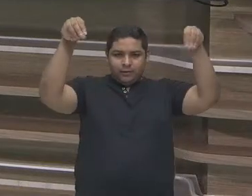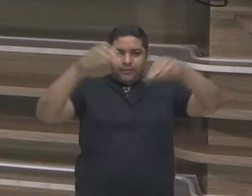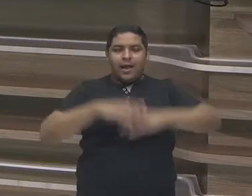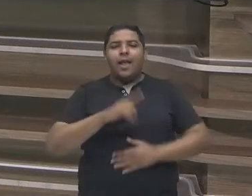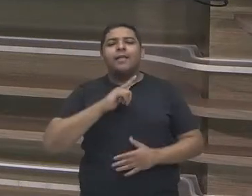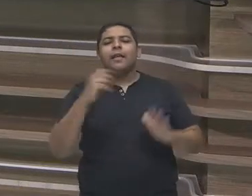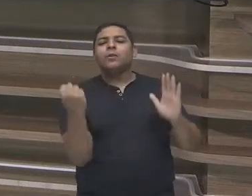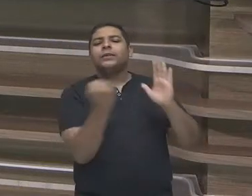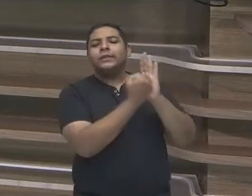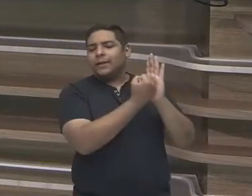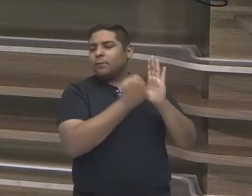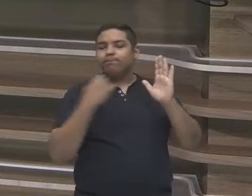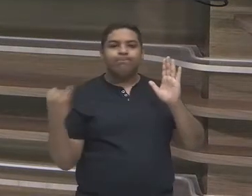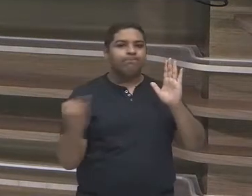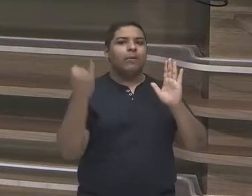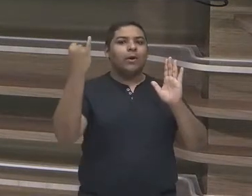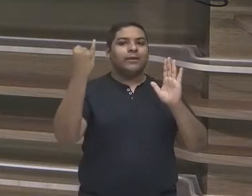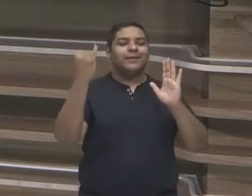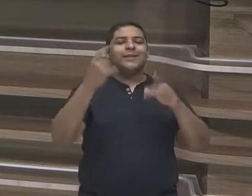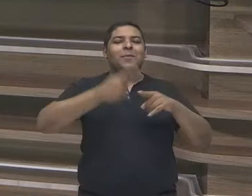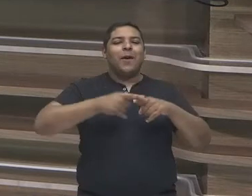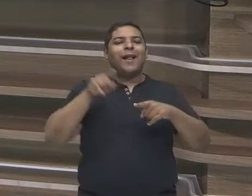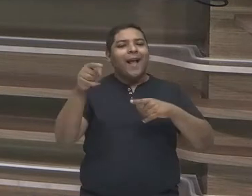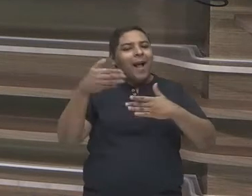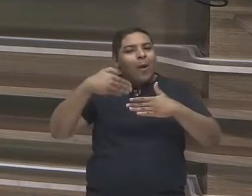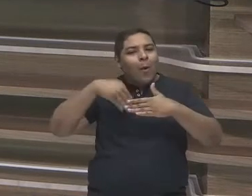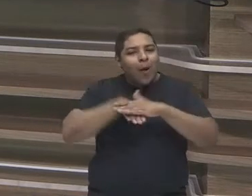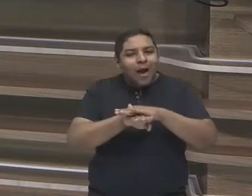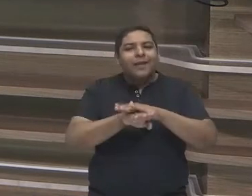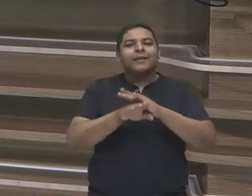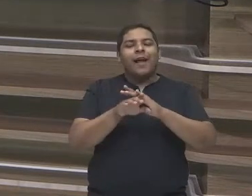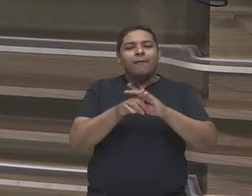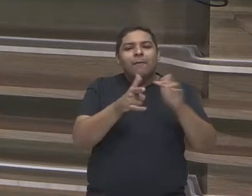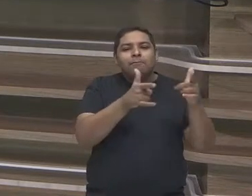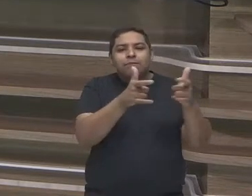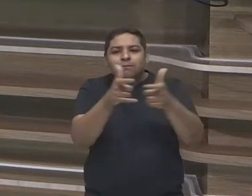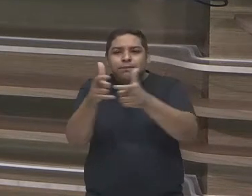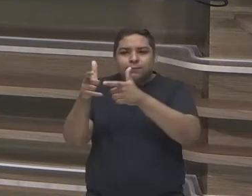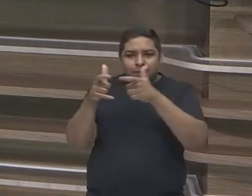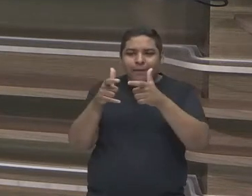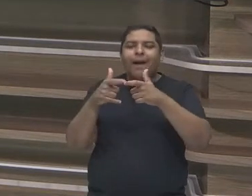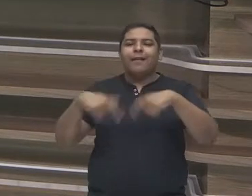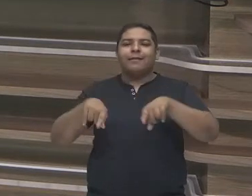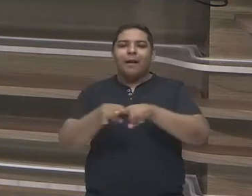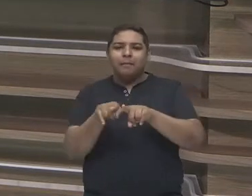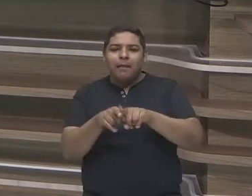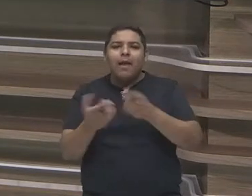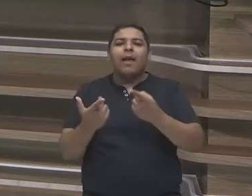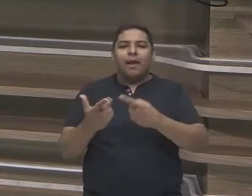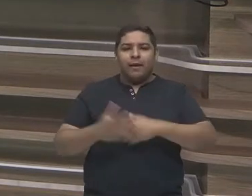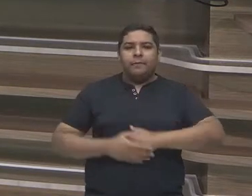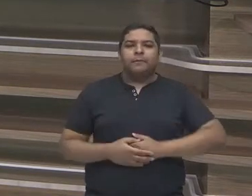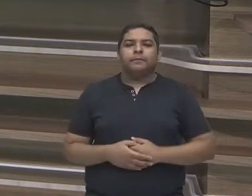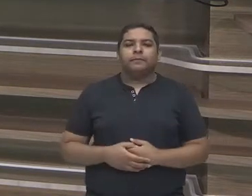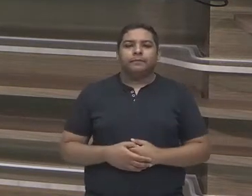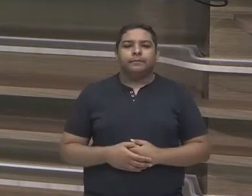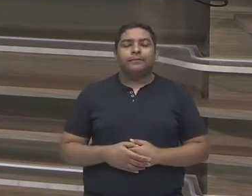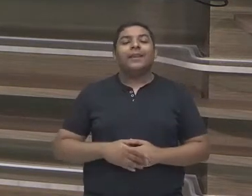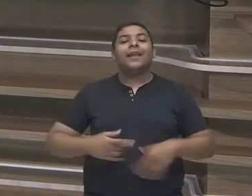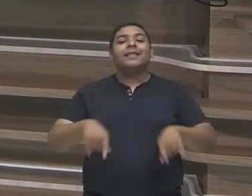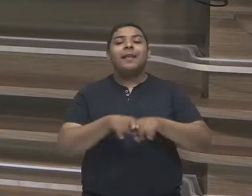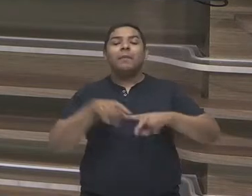simbologia muito importante, porque era lá que se guardava o poder armamentício, entendam-se a pólvora, as armas, e ela era uma